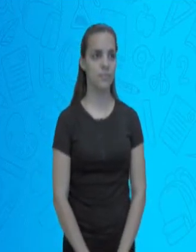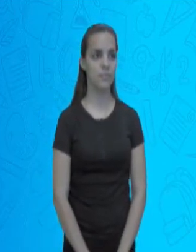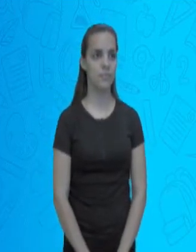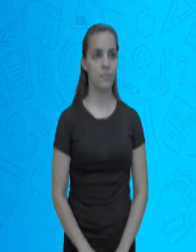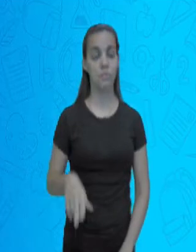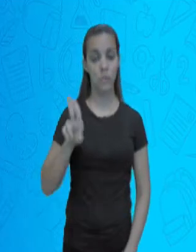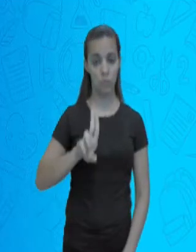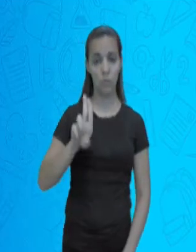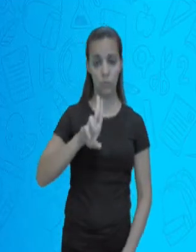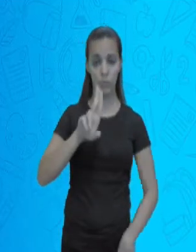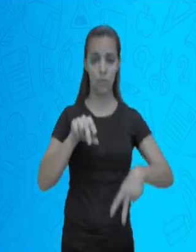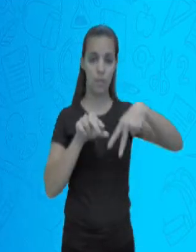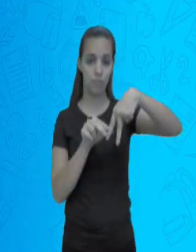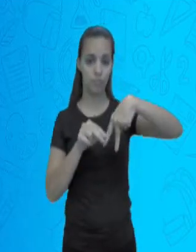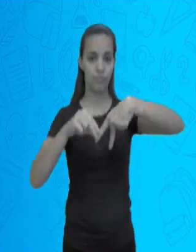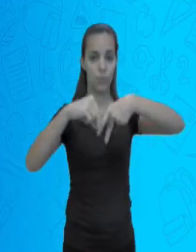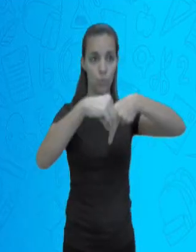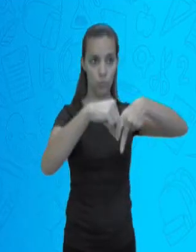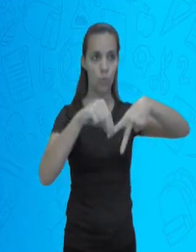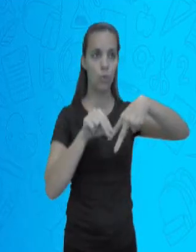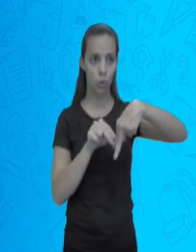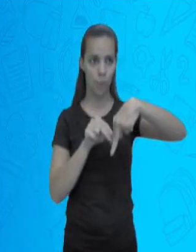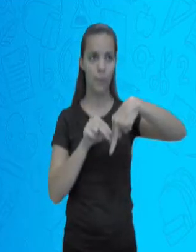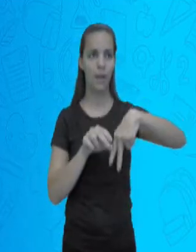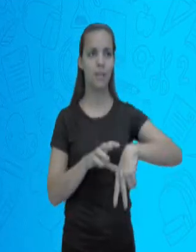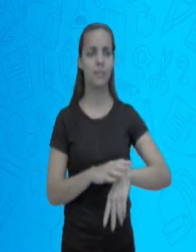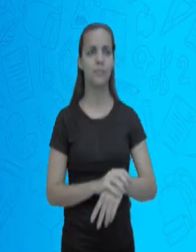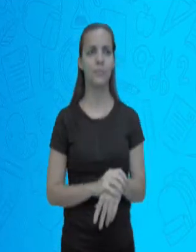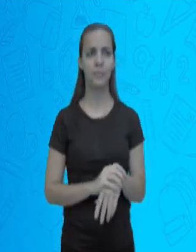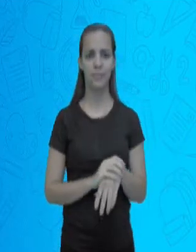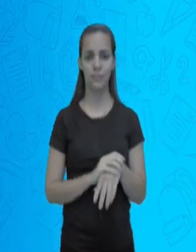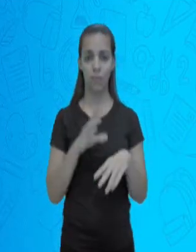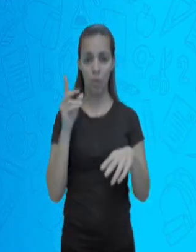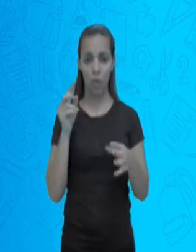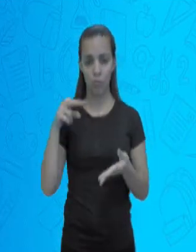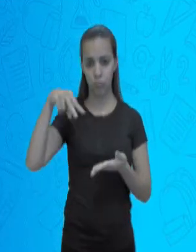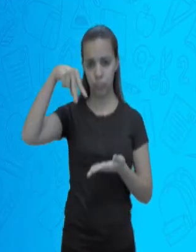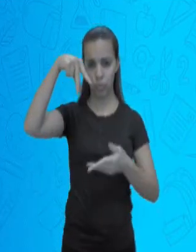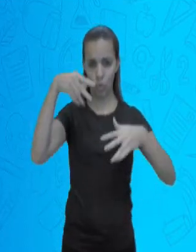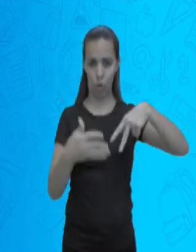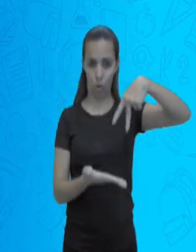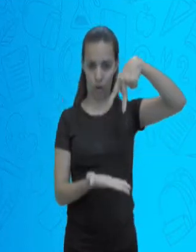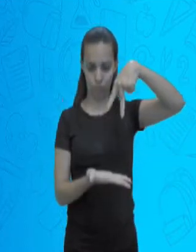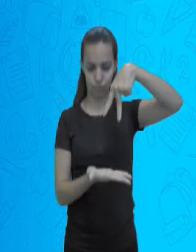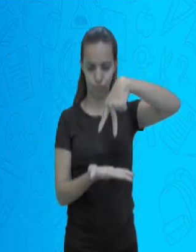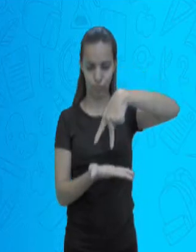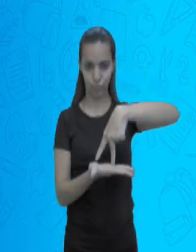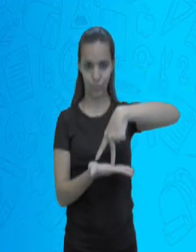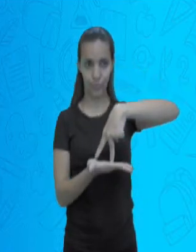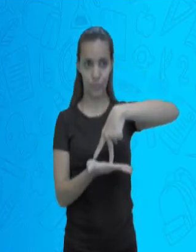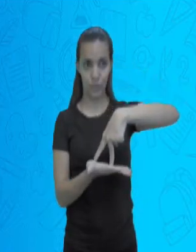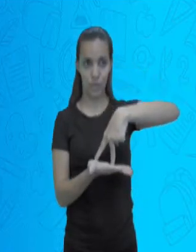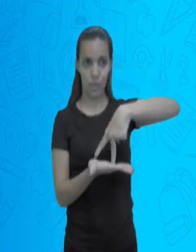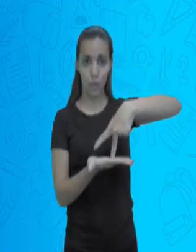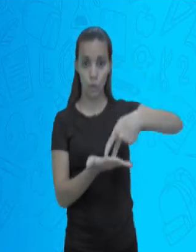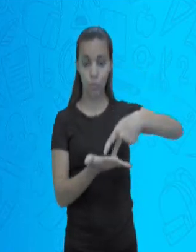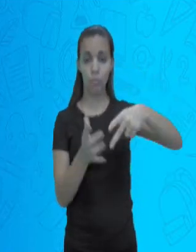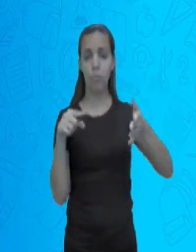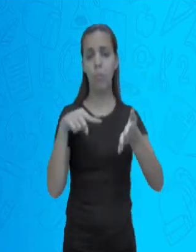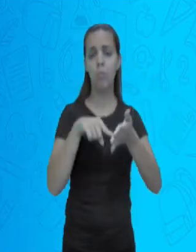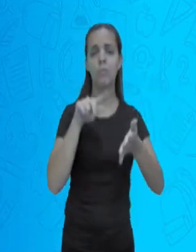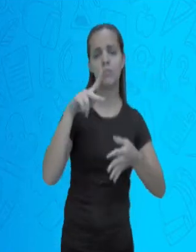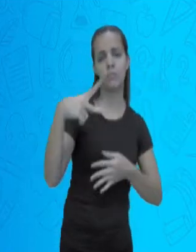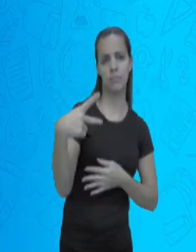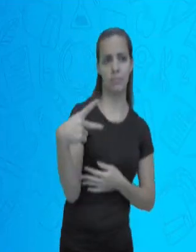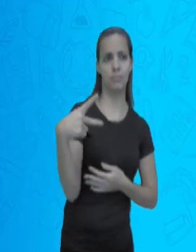o compasso. Eu vou posicionar a ponta seca do compasso no ponto P e vou